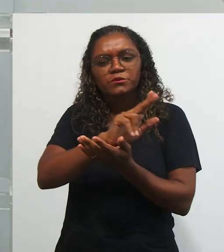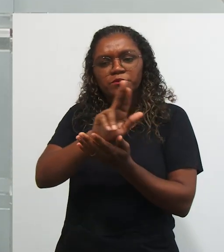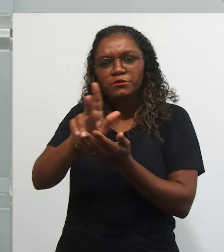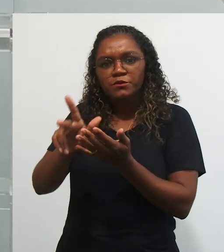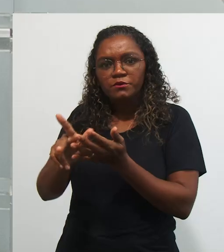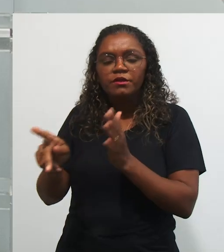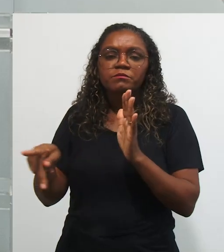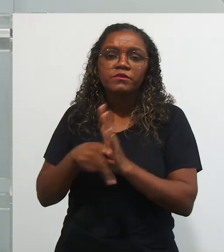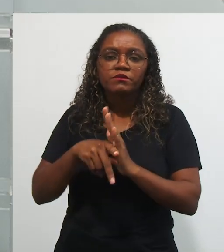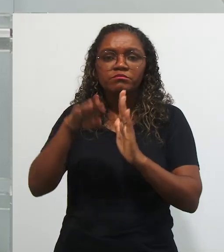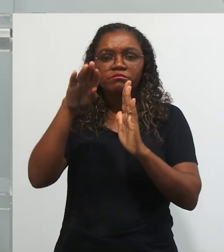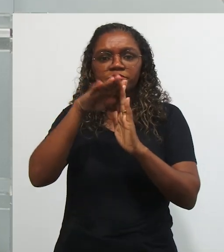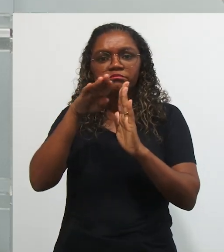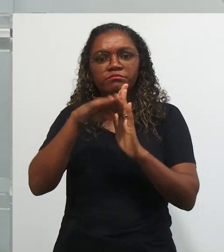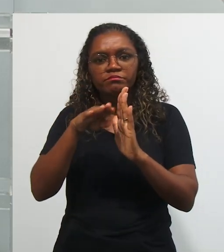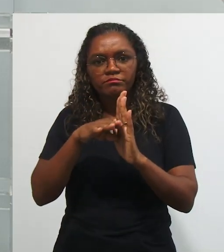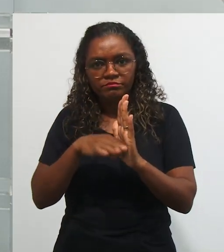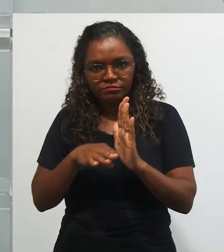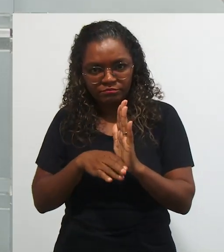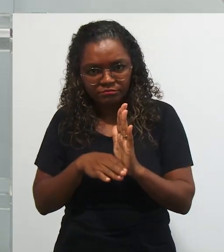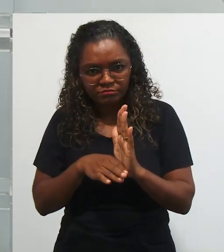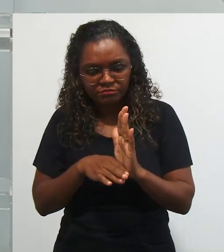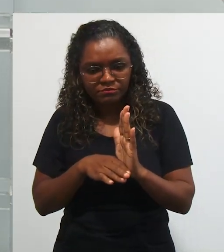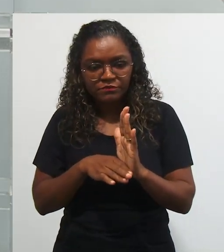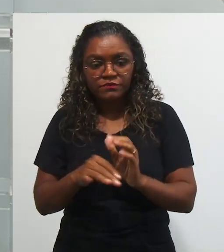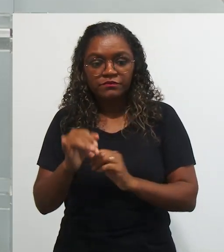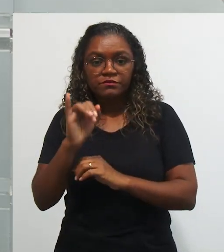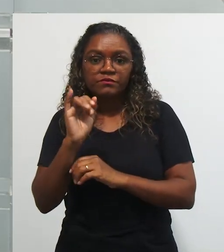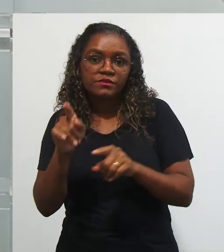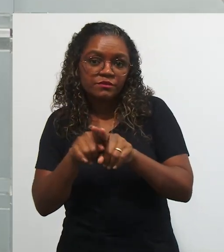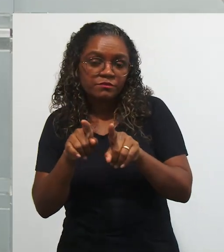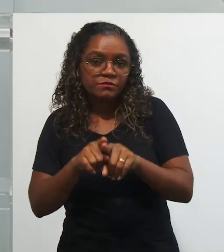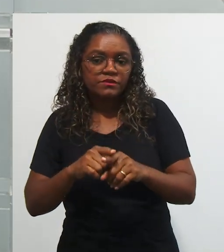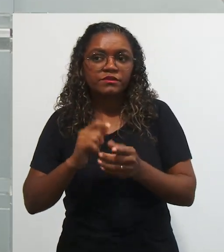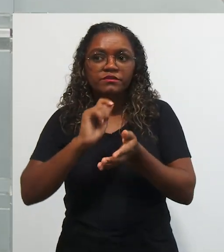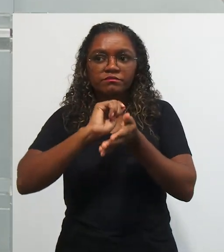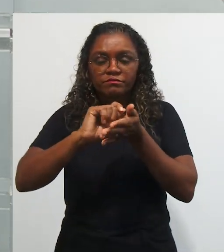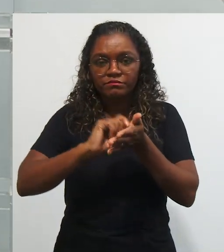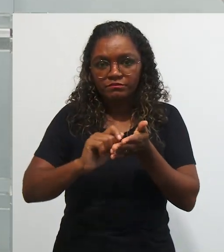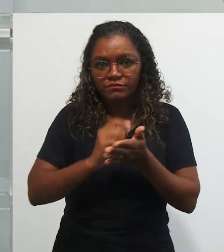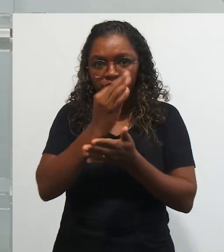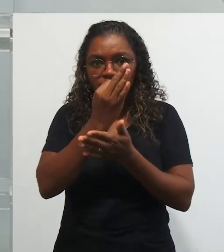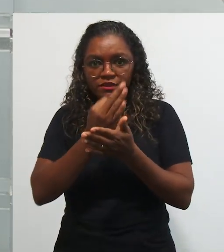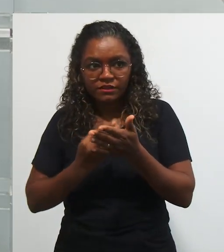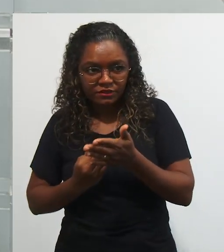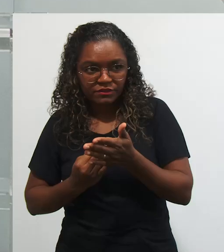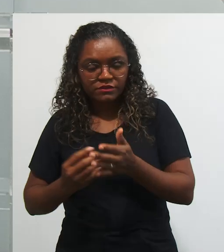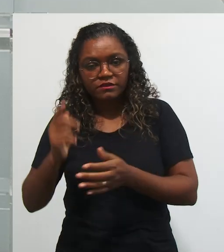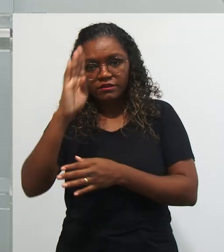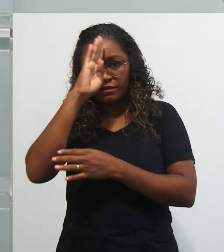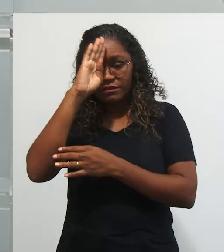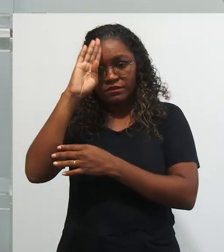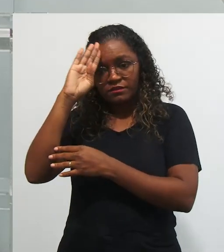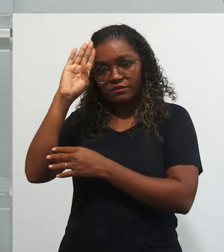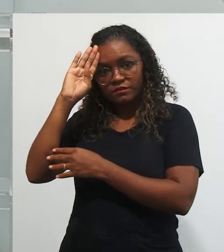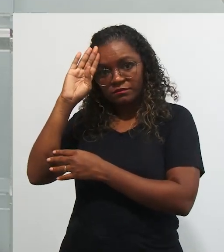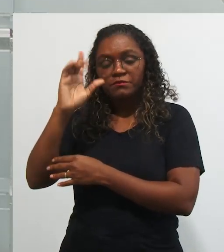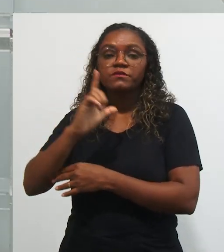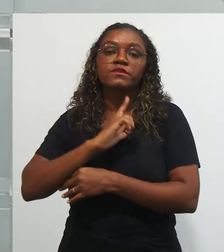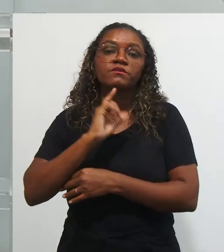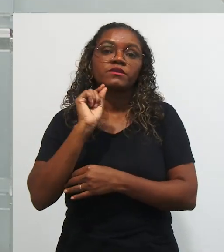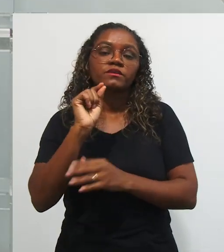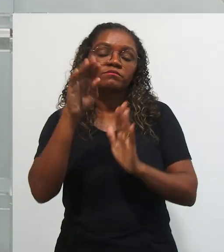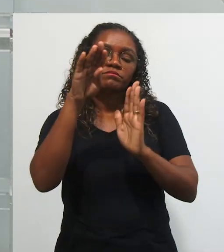Tudo isso são normas. Para você escrever um texto acadêmico, um texto científico, também existem normas. Para você